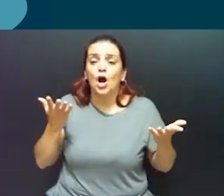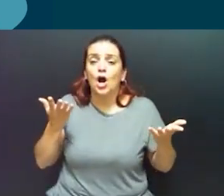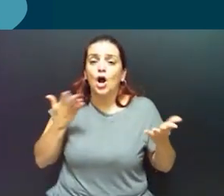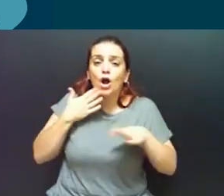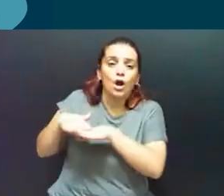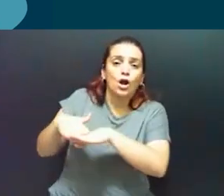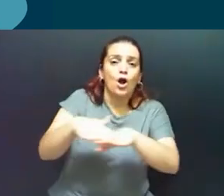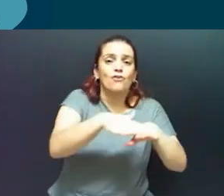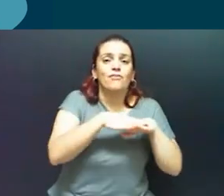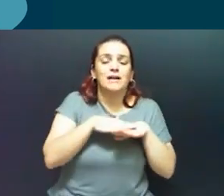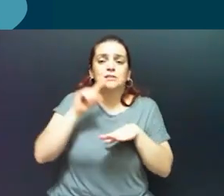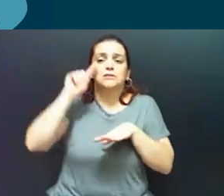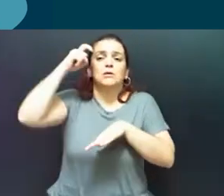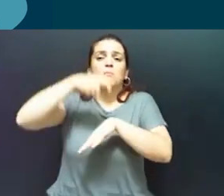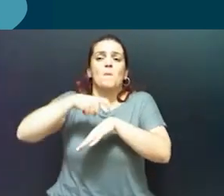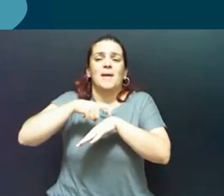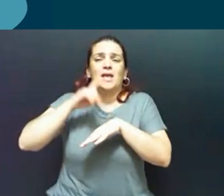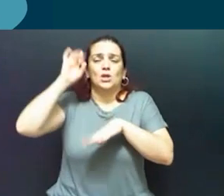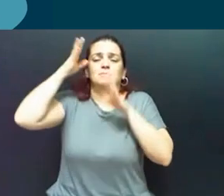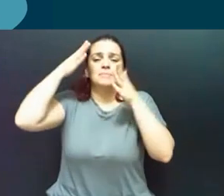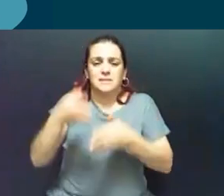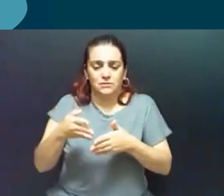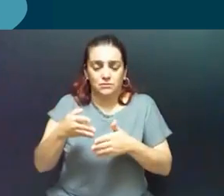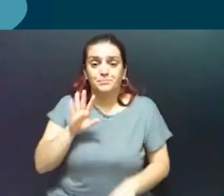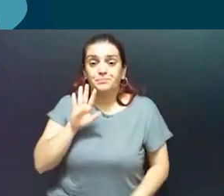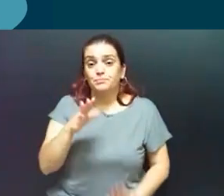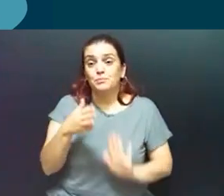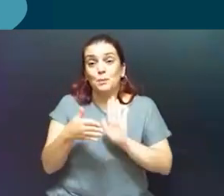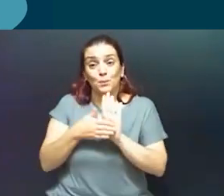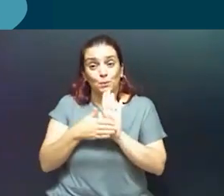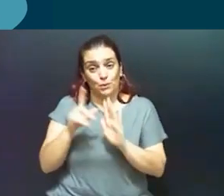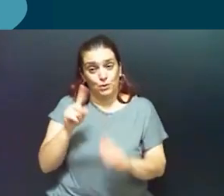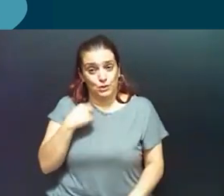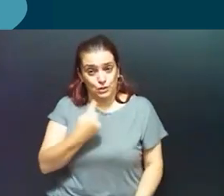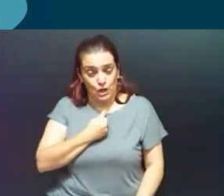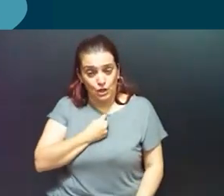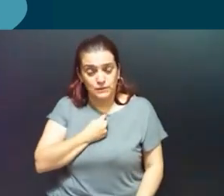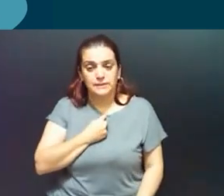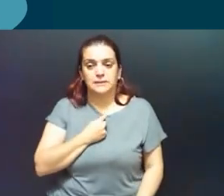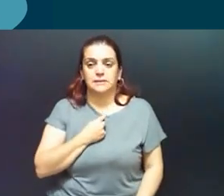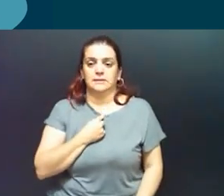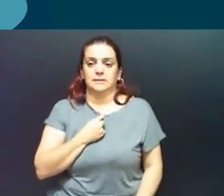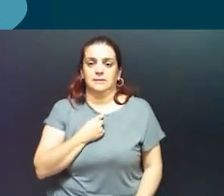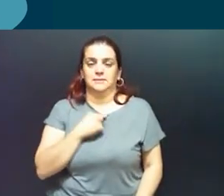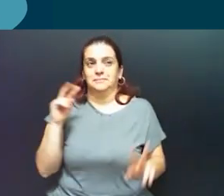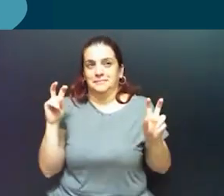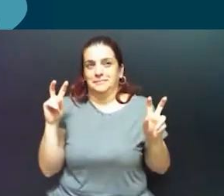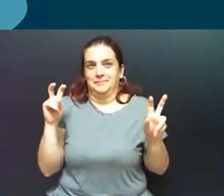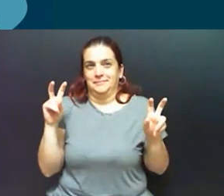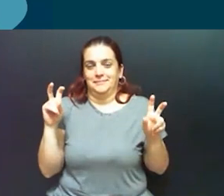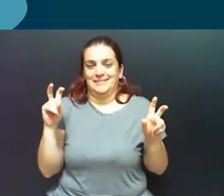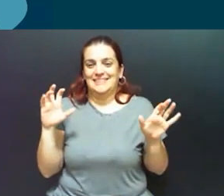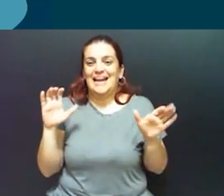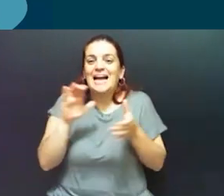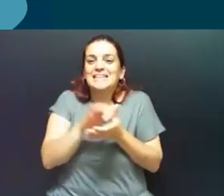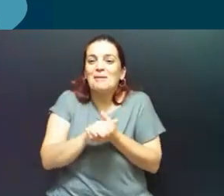ou em alguns momentos da entrega específico. O que a gente propõe para esse casamento dar certo é